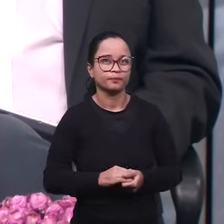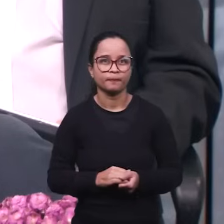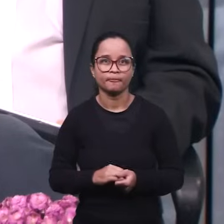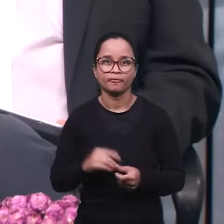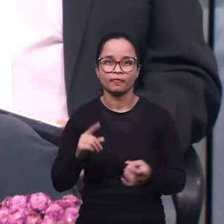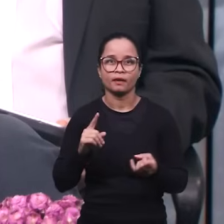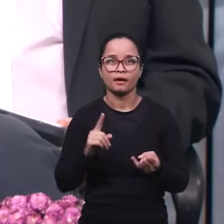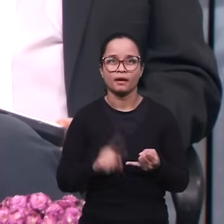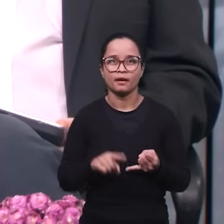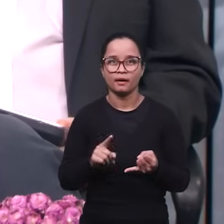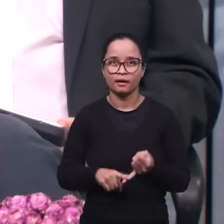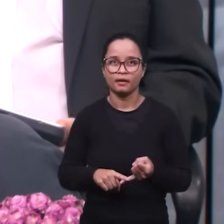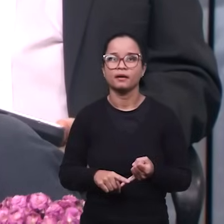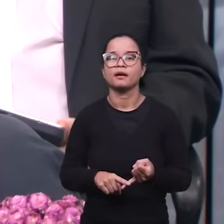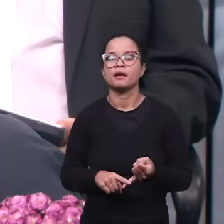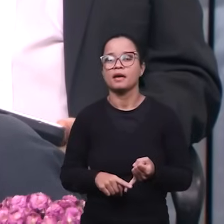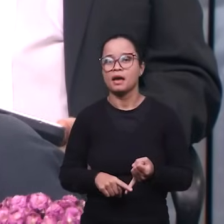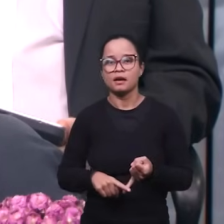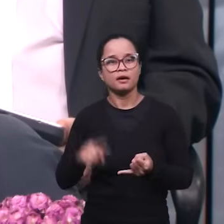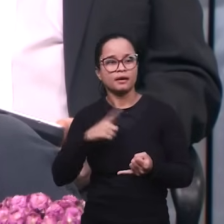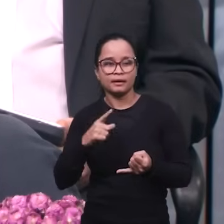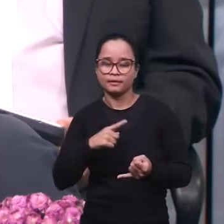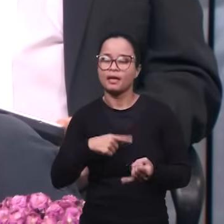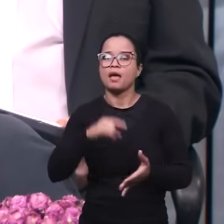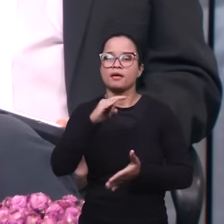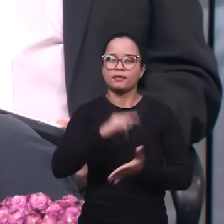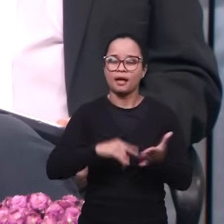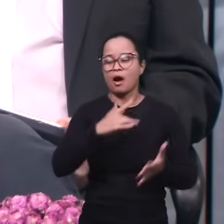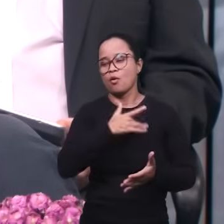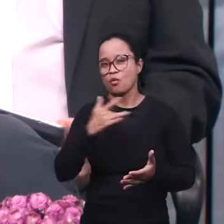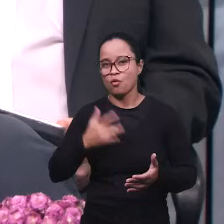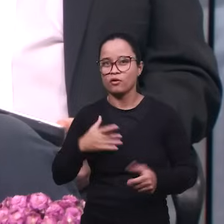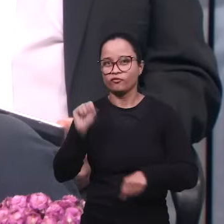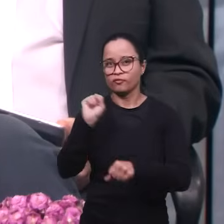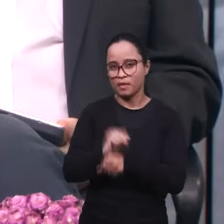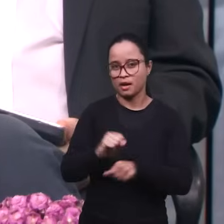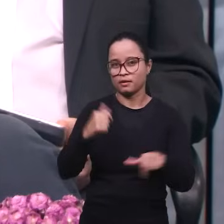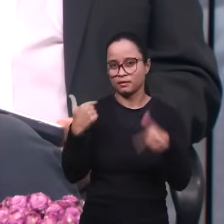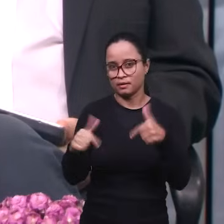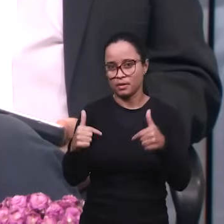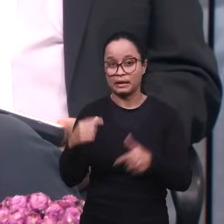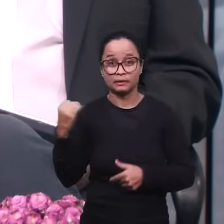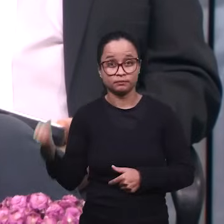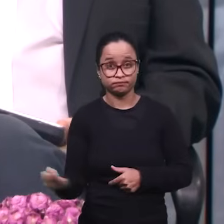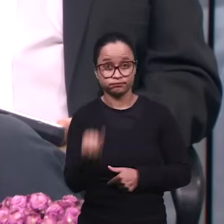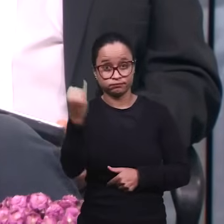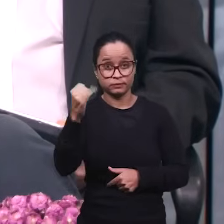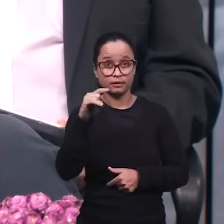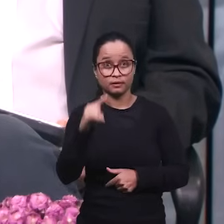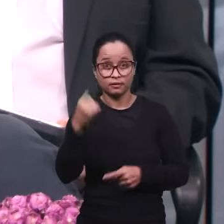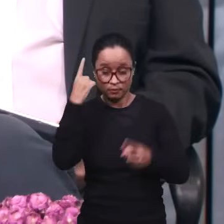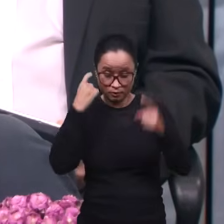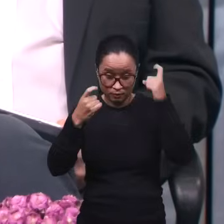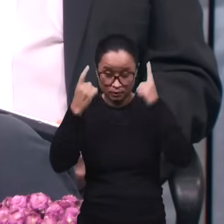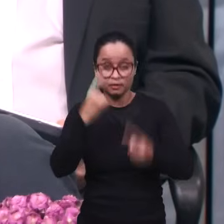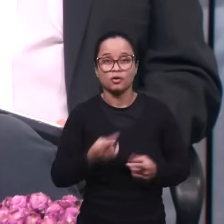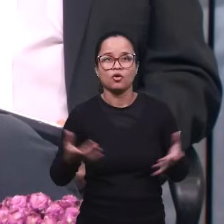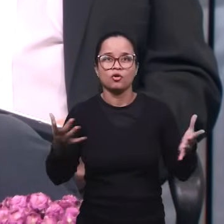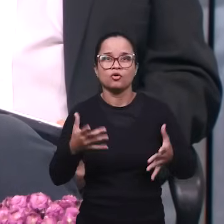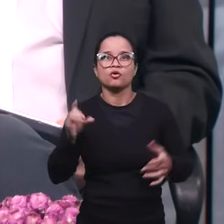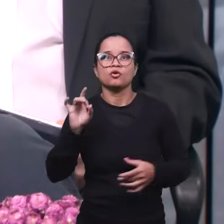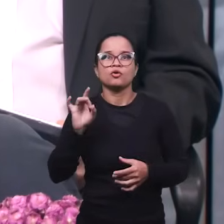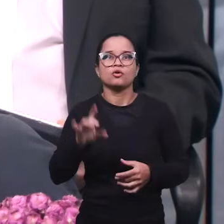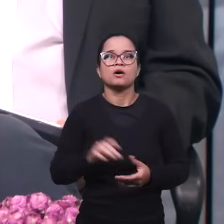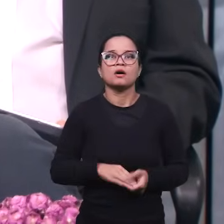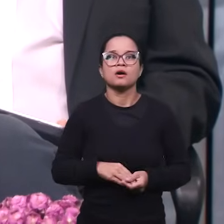É aí que o plano de saúde aumenta, a gente precisa de mais remédios, a gente para de trabalhar. Então, assim, é importante vocês não se preocuparem só com a